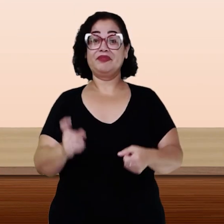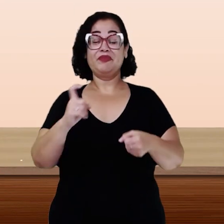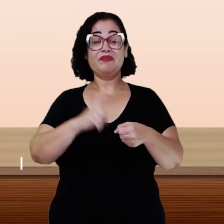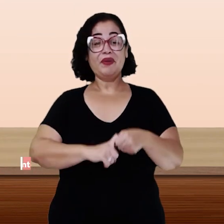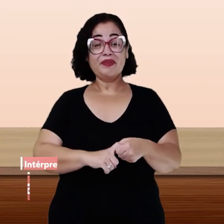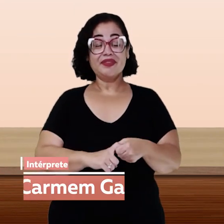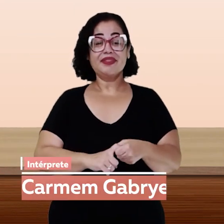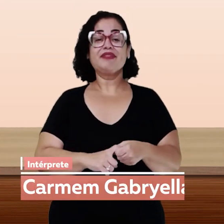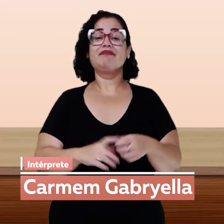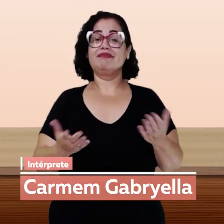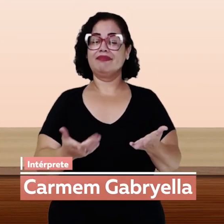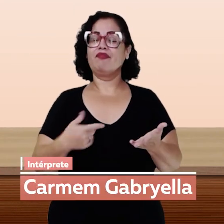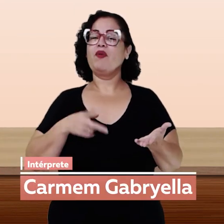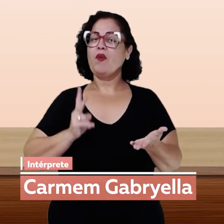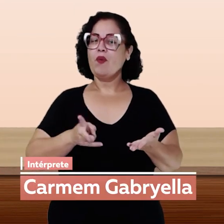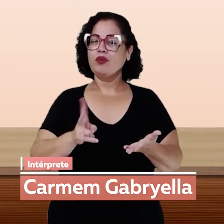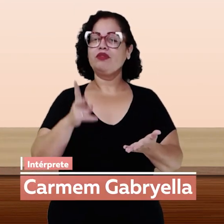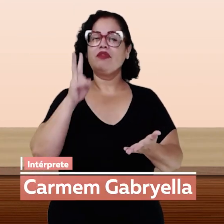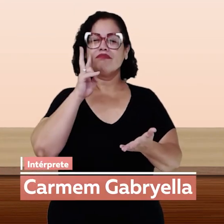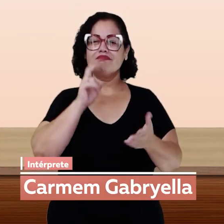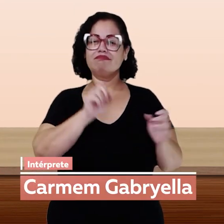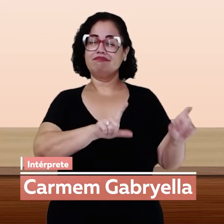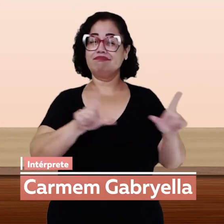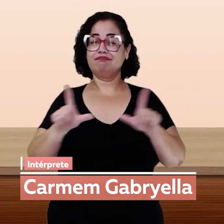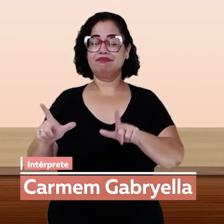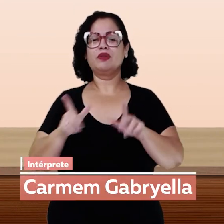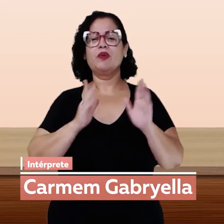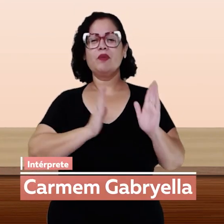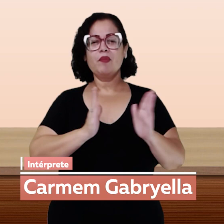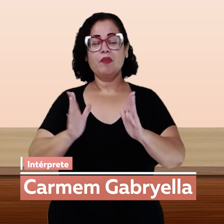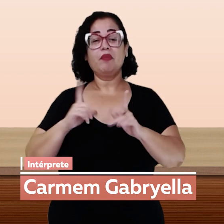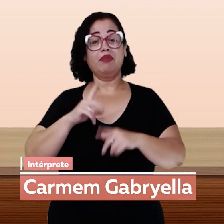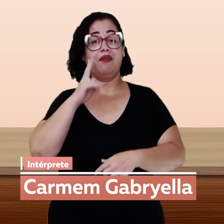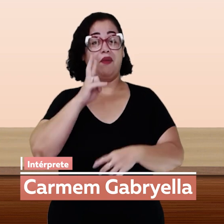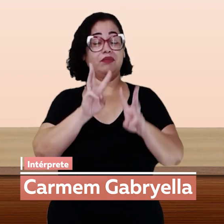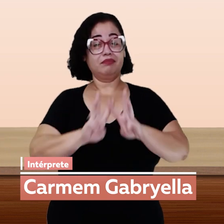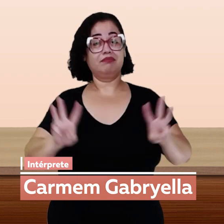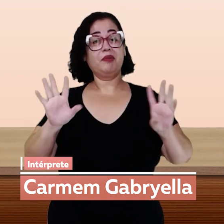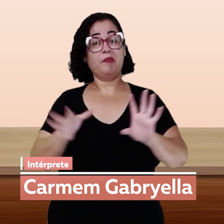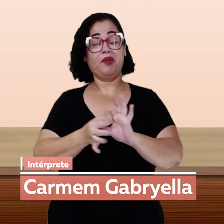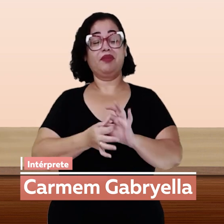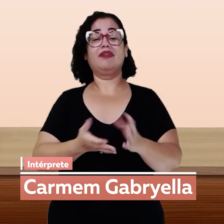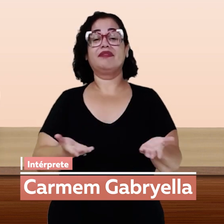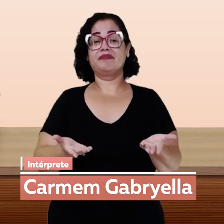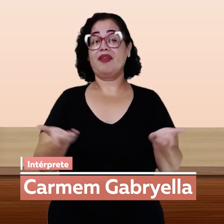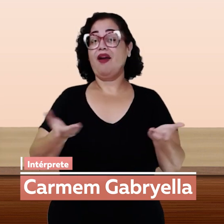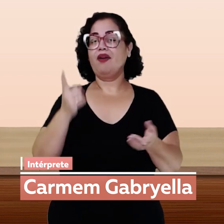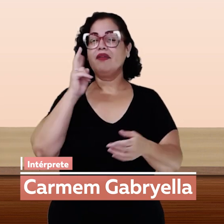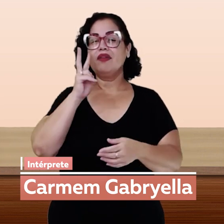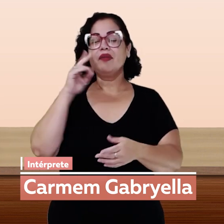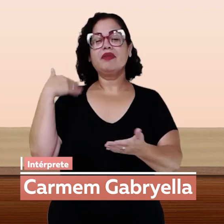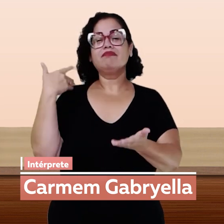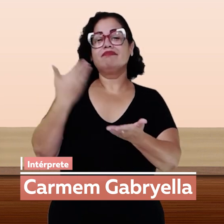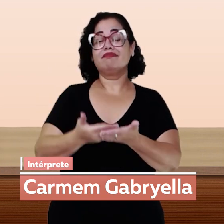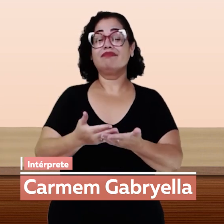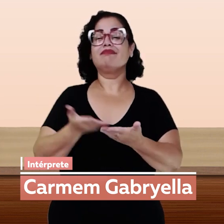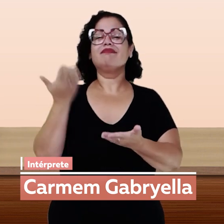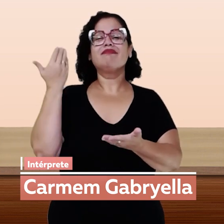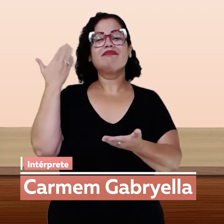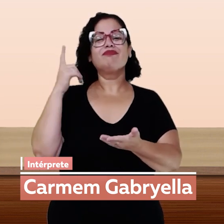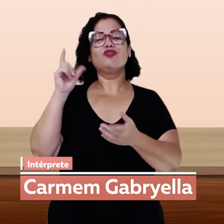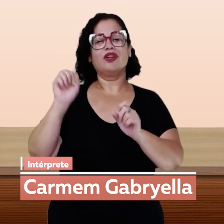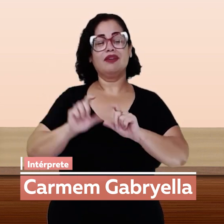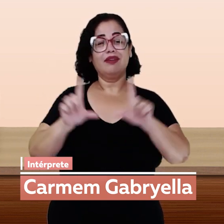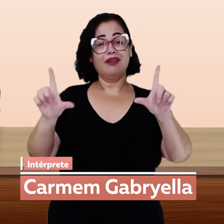Voltamos, pessoal, e vamos continuar revendo alguns momentos do quadro Se Liga no Portal. Dessa vez, vamos recordar um episódio que foi ao